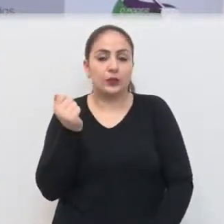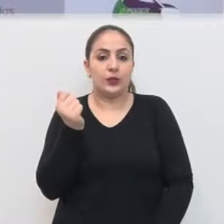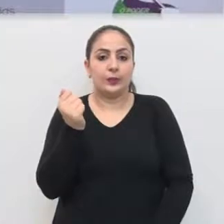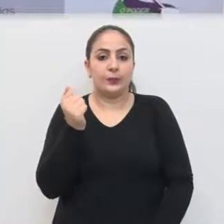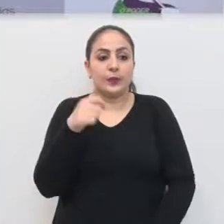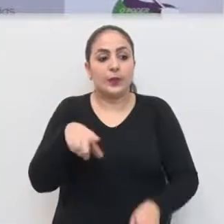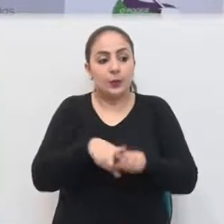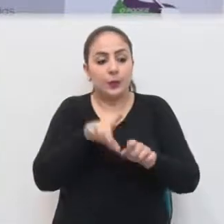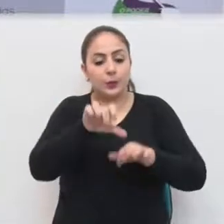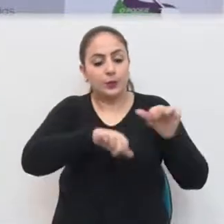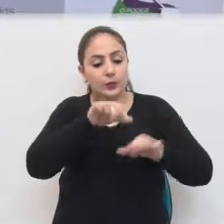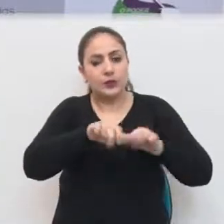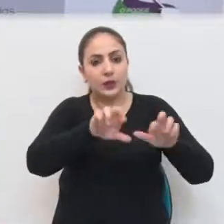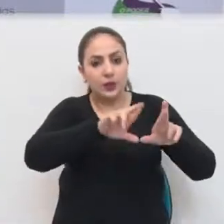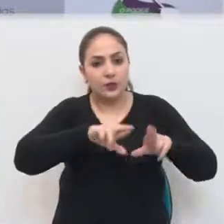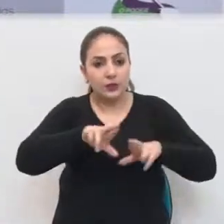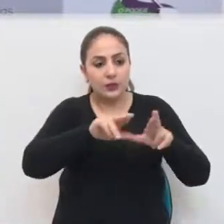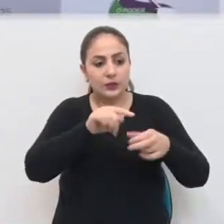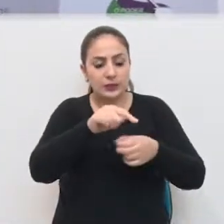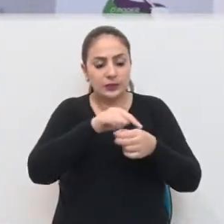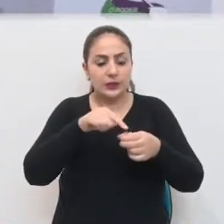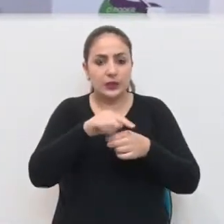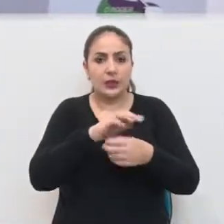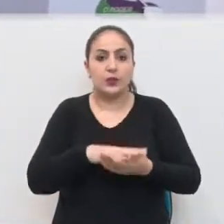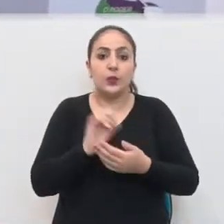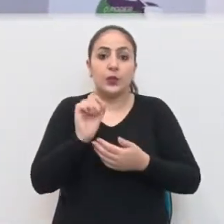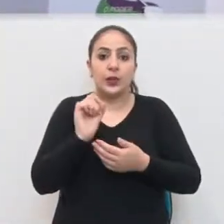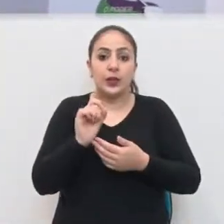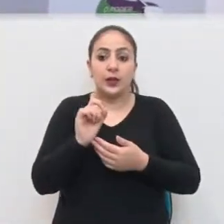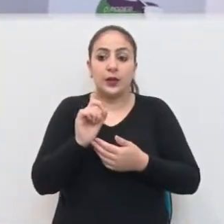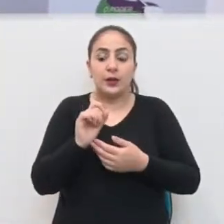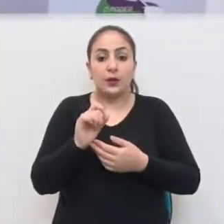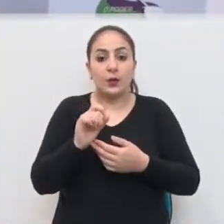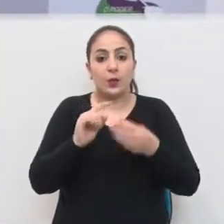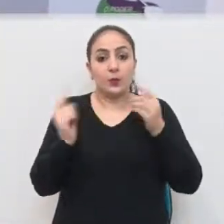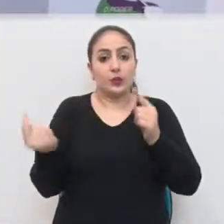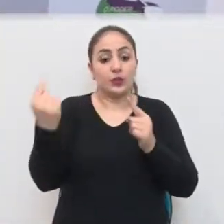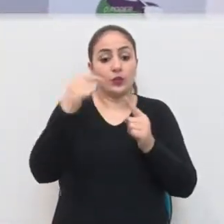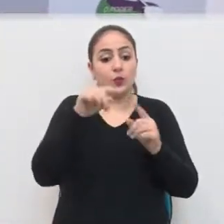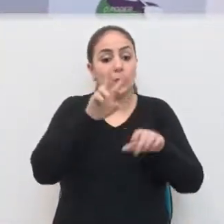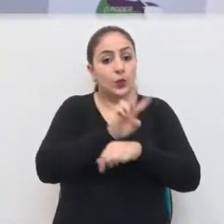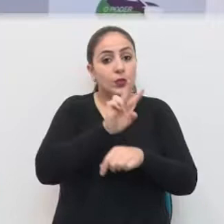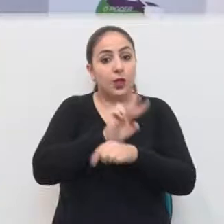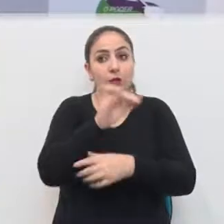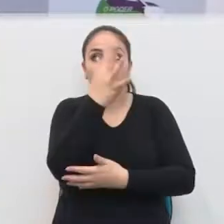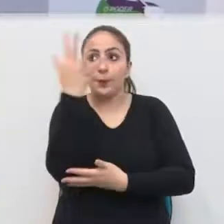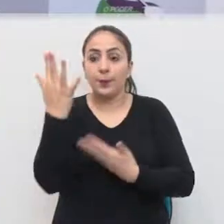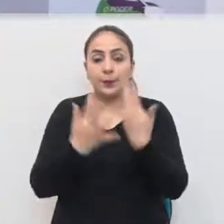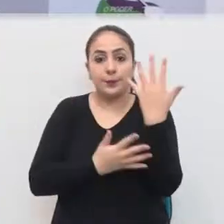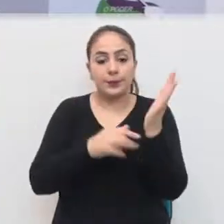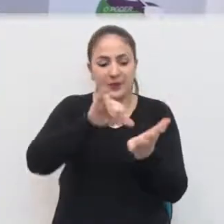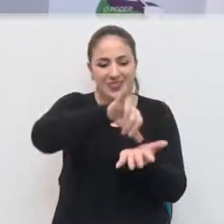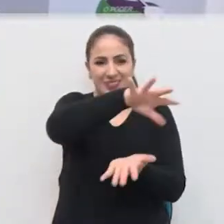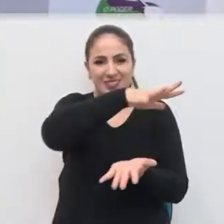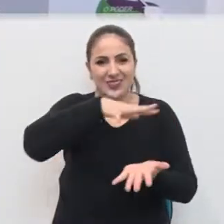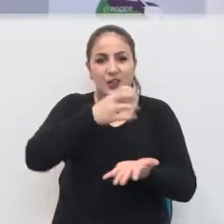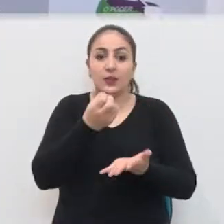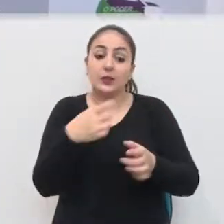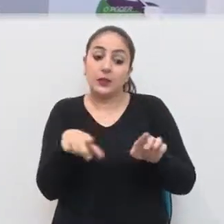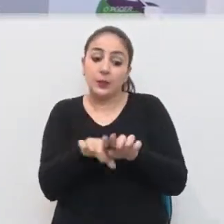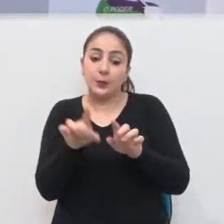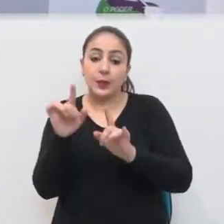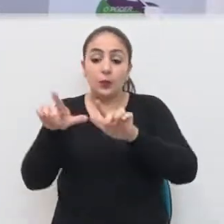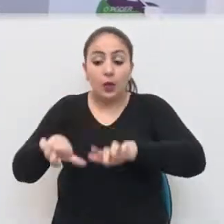alterações também em outras regiões da cidade, com vistas à preservação do meio ambiente e também de